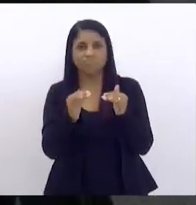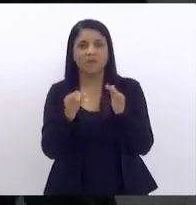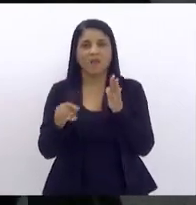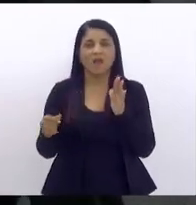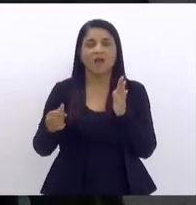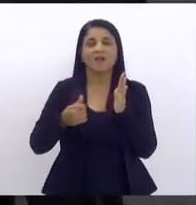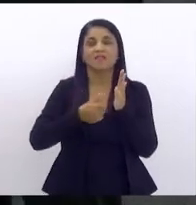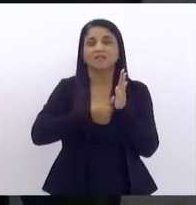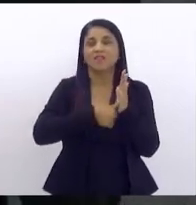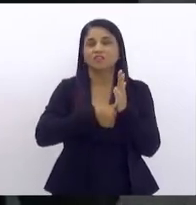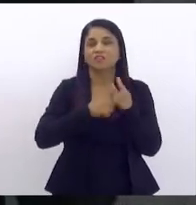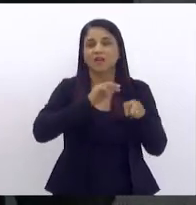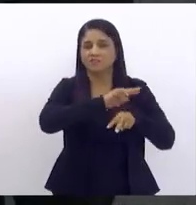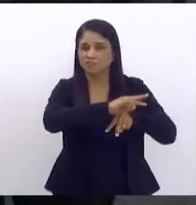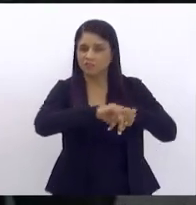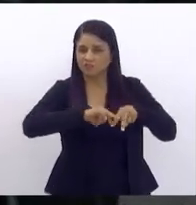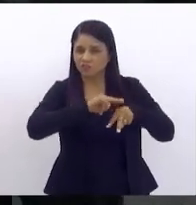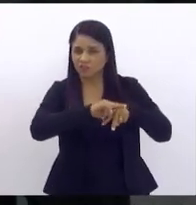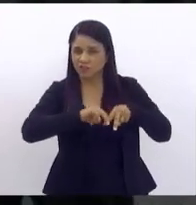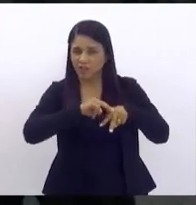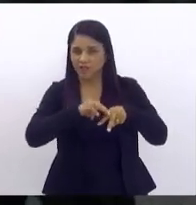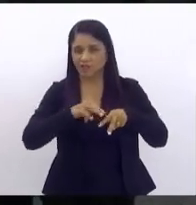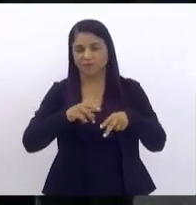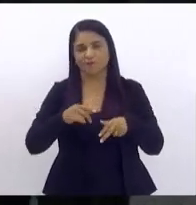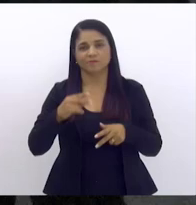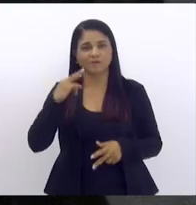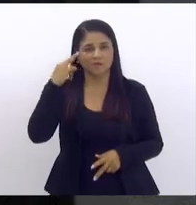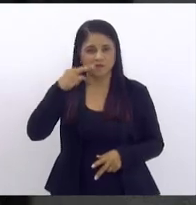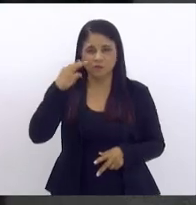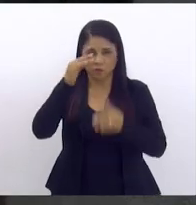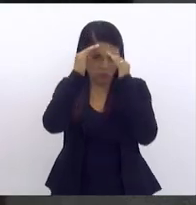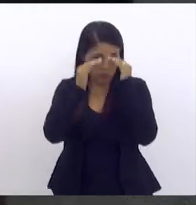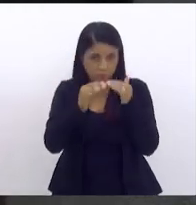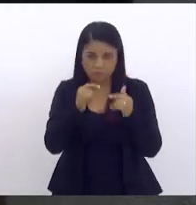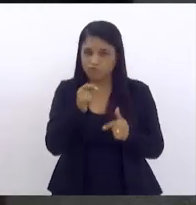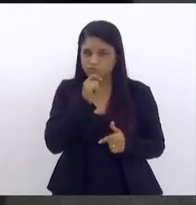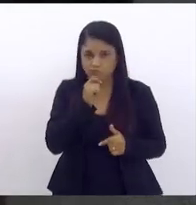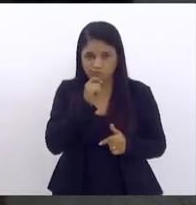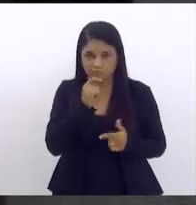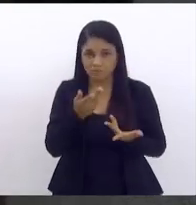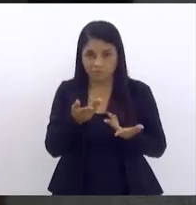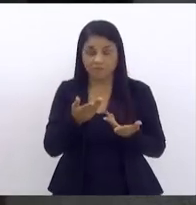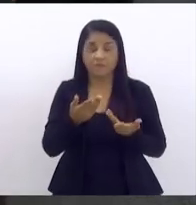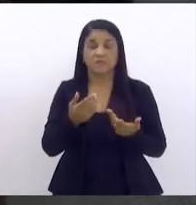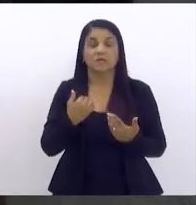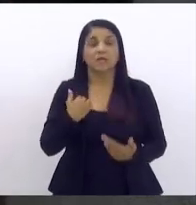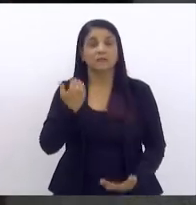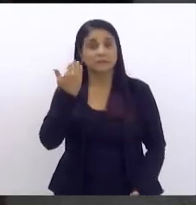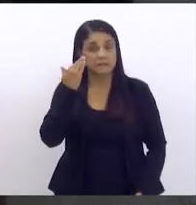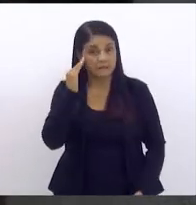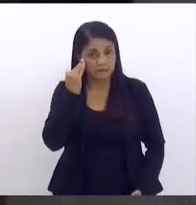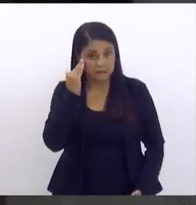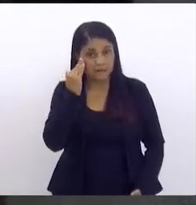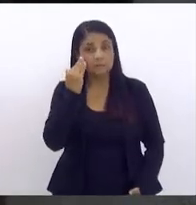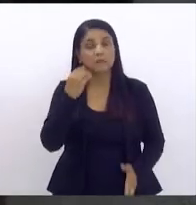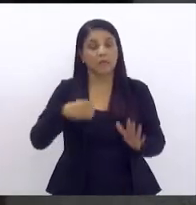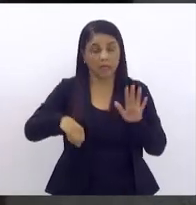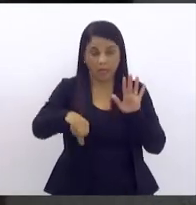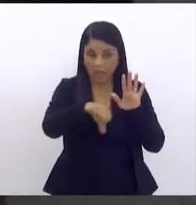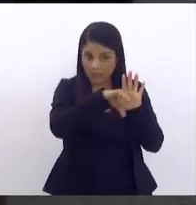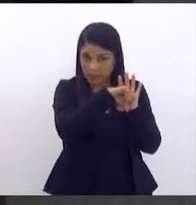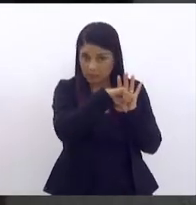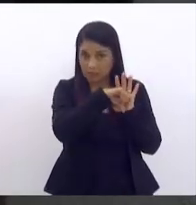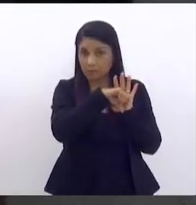de gênero desta mesma vereadora. Né, aquilo que, no nosso entendimento, pode ser configurado como crime